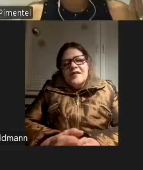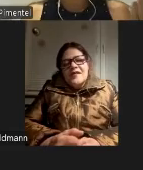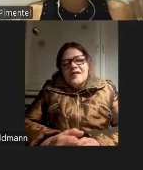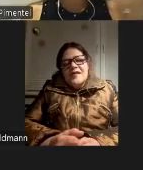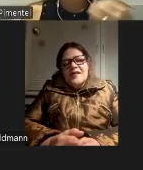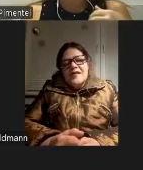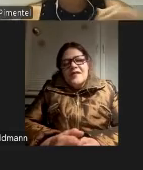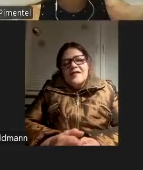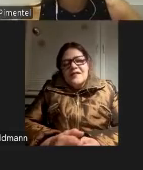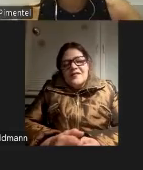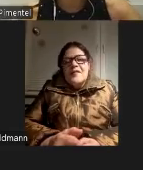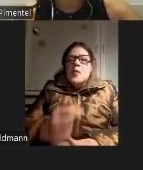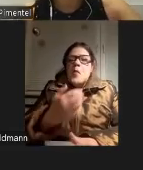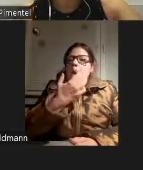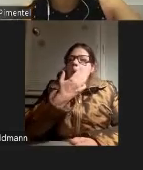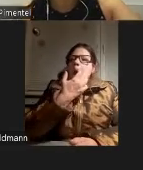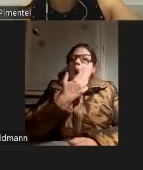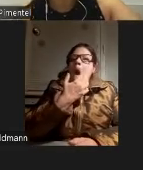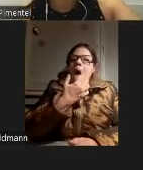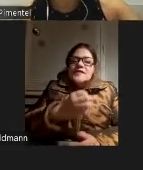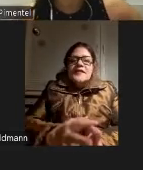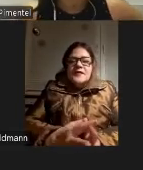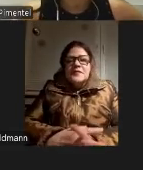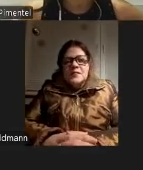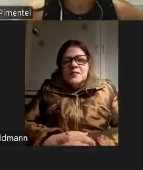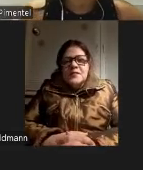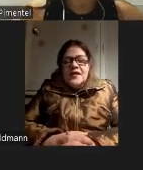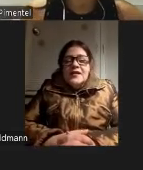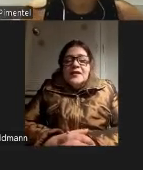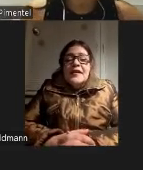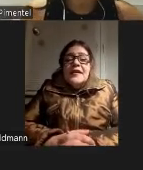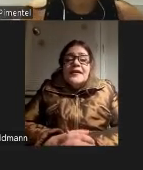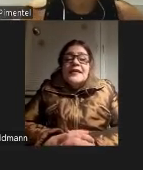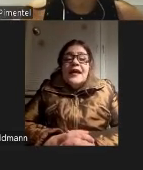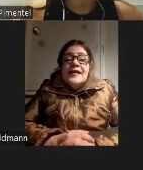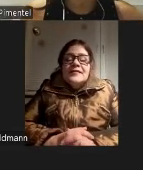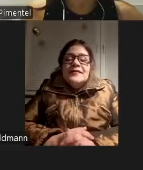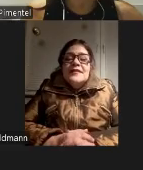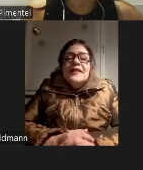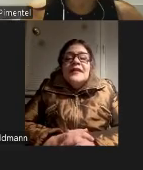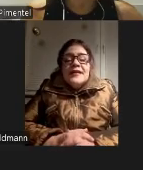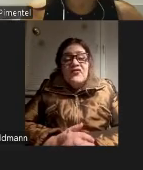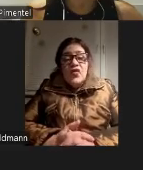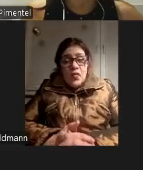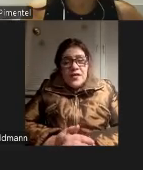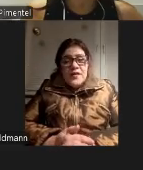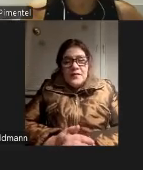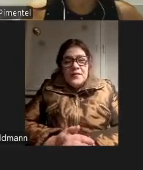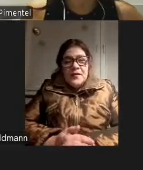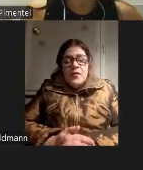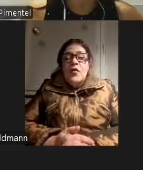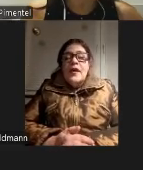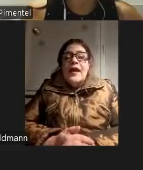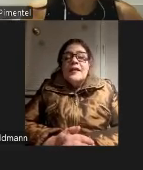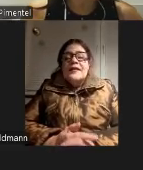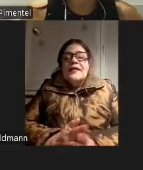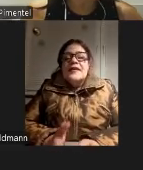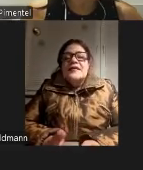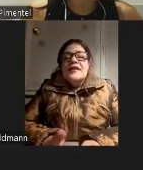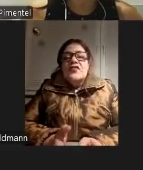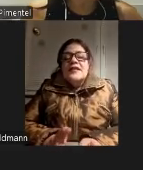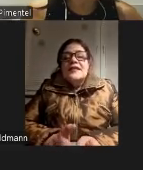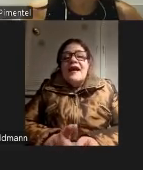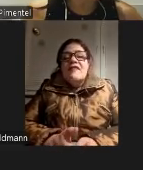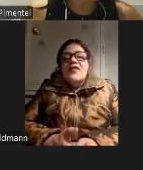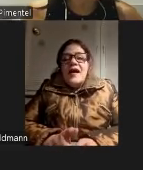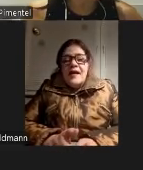cor, o lilás, não é isso? sim. E teria que, além de dizer, teria que fluir. Porque a Aham.